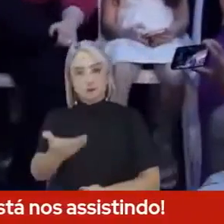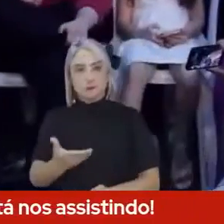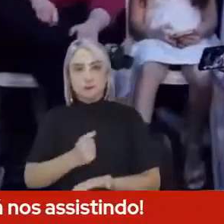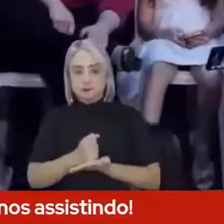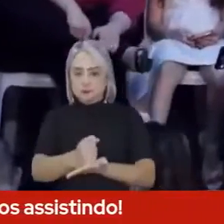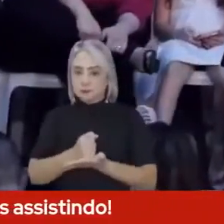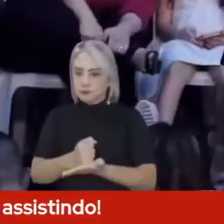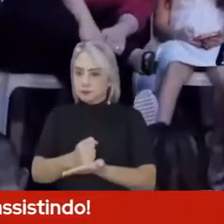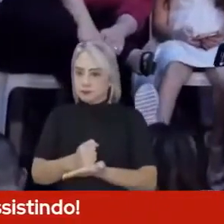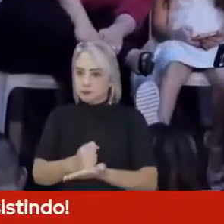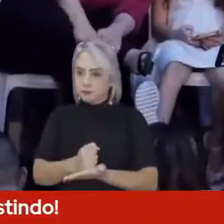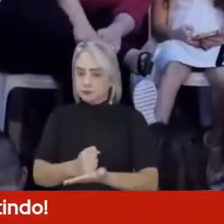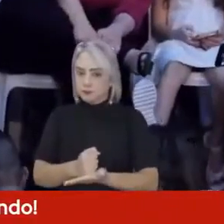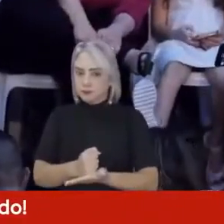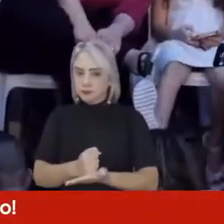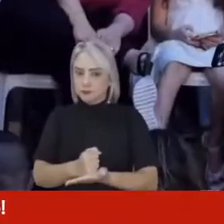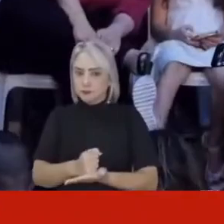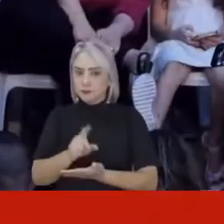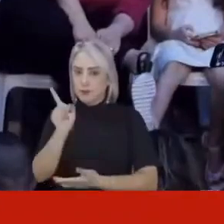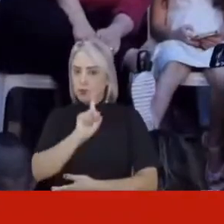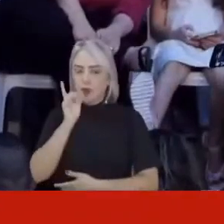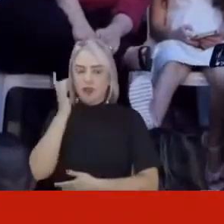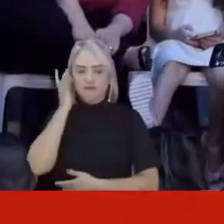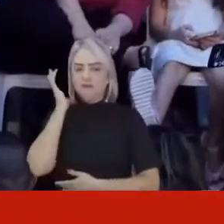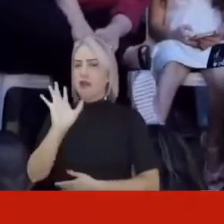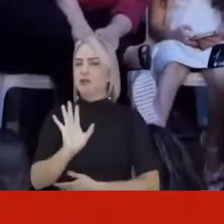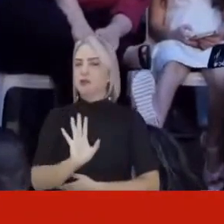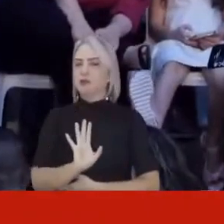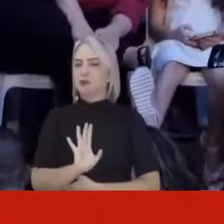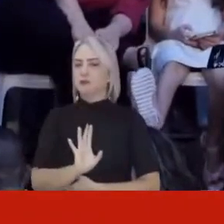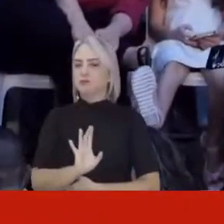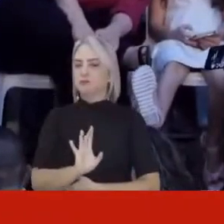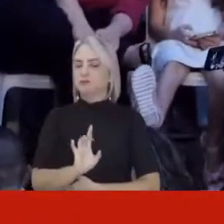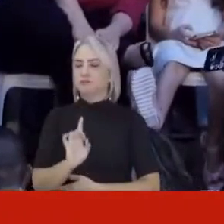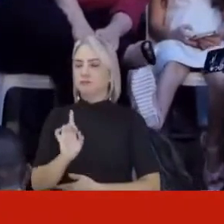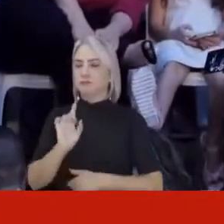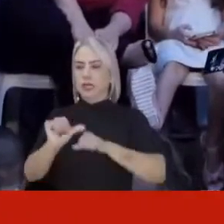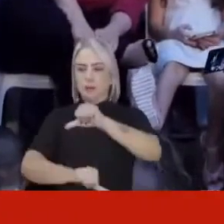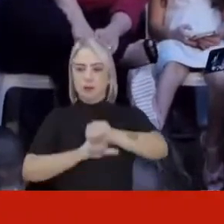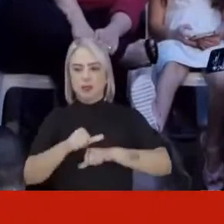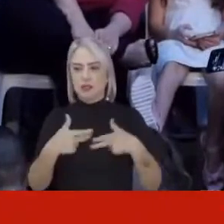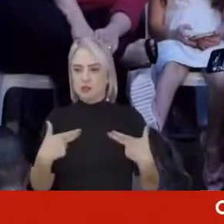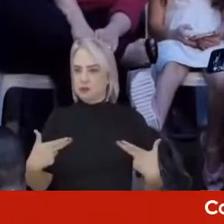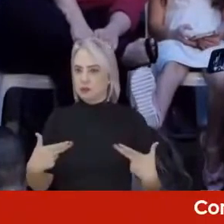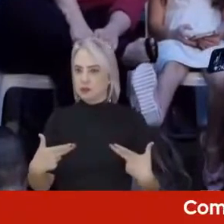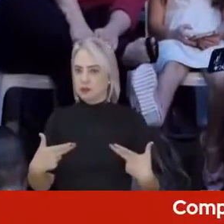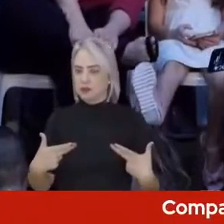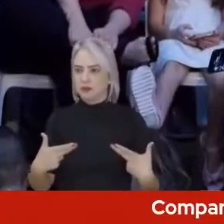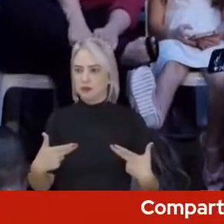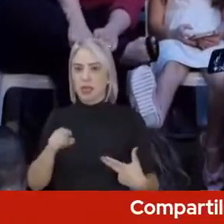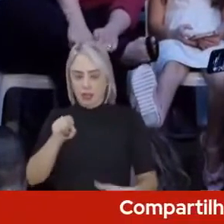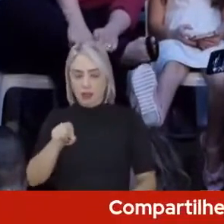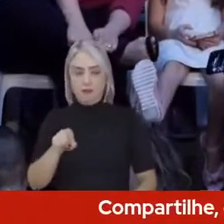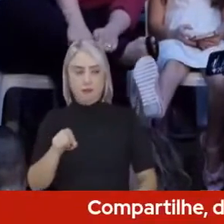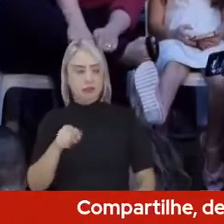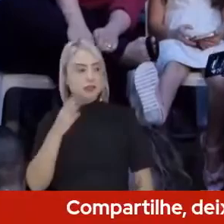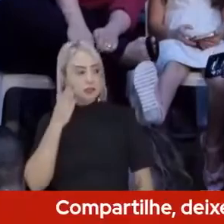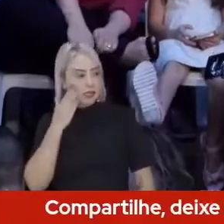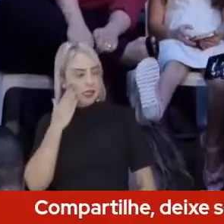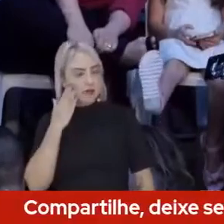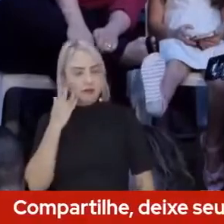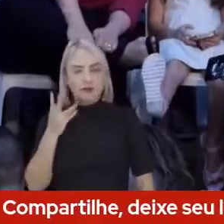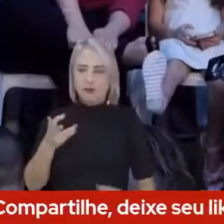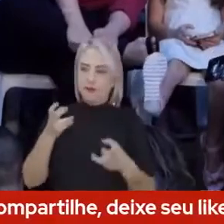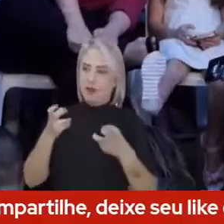você. Não é tão fácil mudar as coisas, não. Você vendeu muita facilidade que você